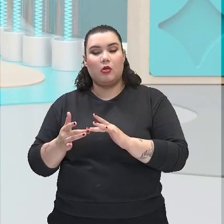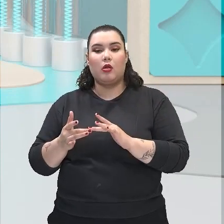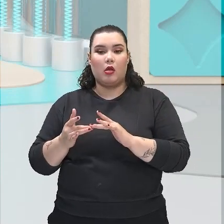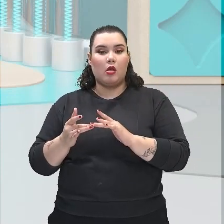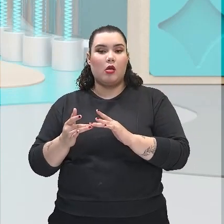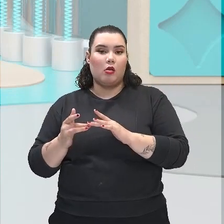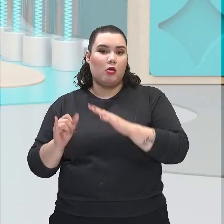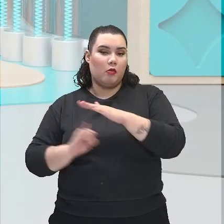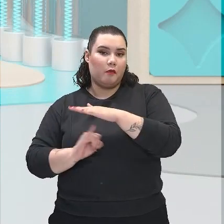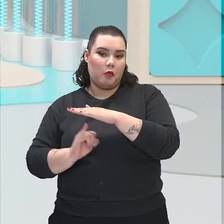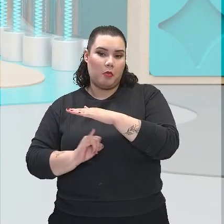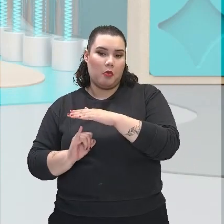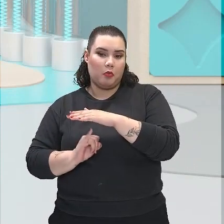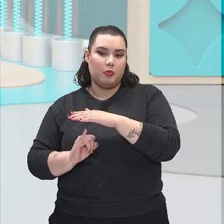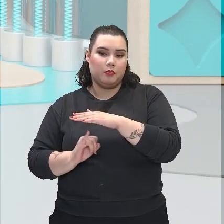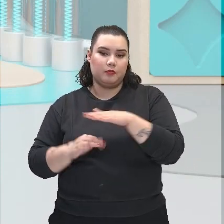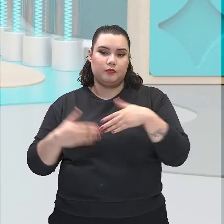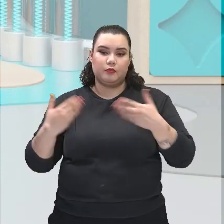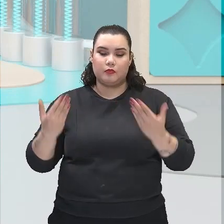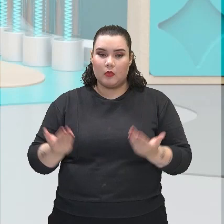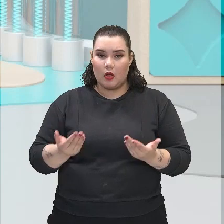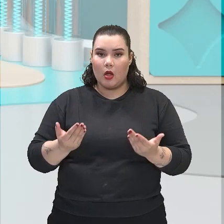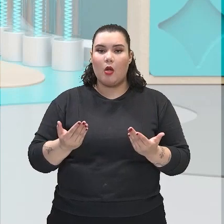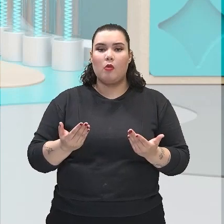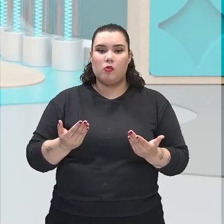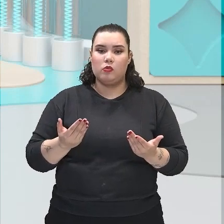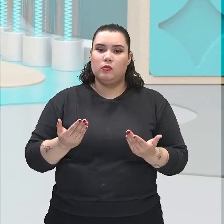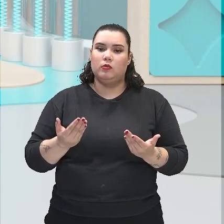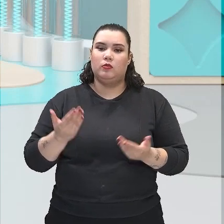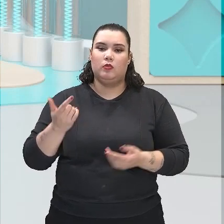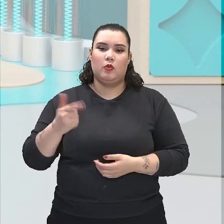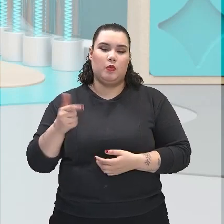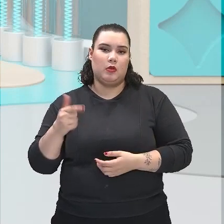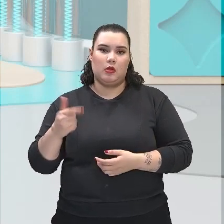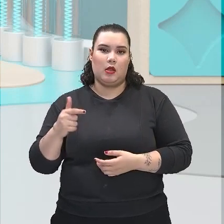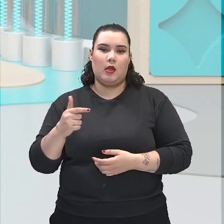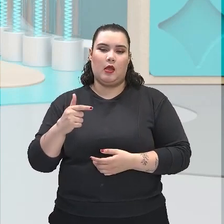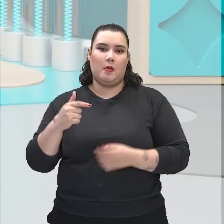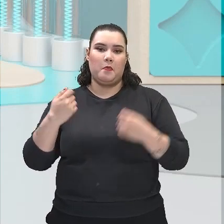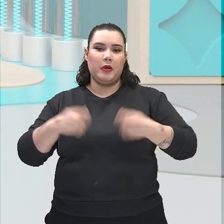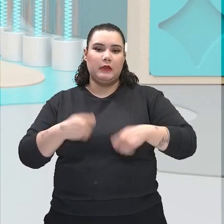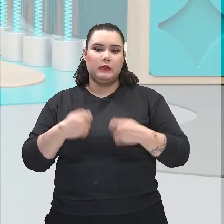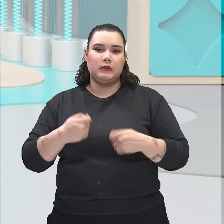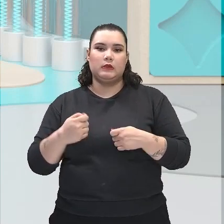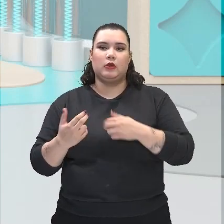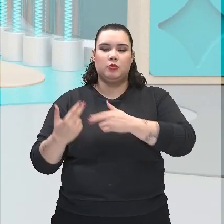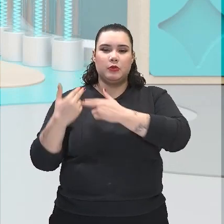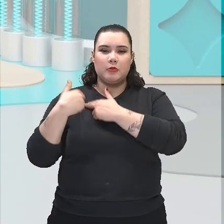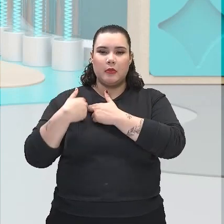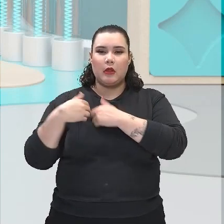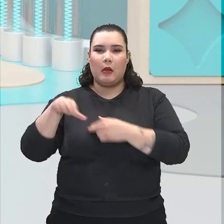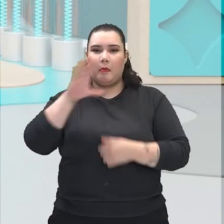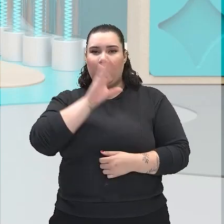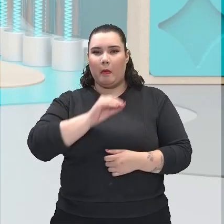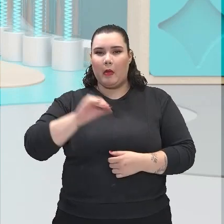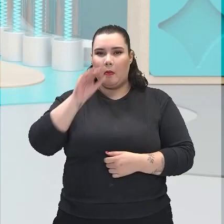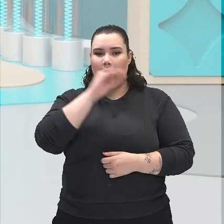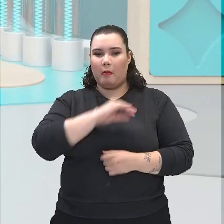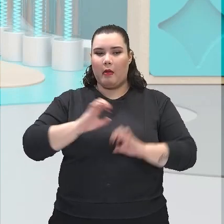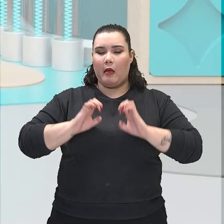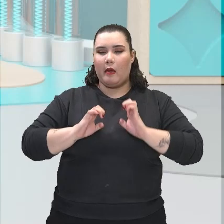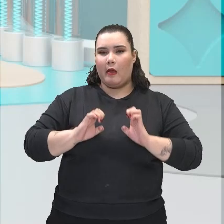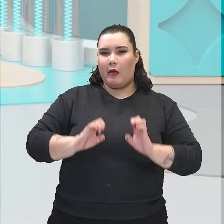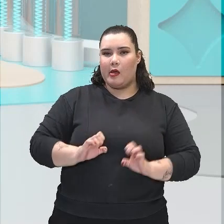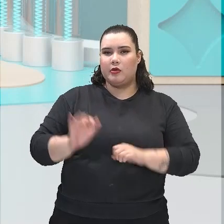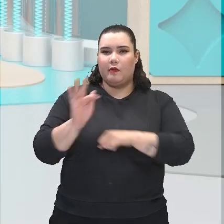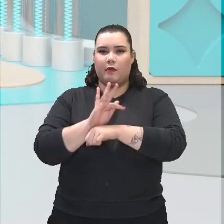contexto informal. Então aqui você não tem aquele compromisso grande com a linguagem, com a formalidade,